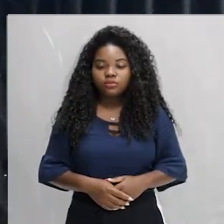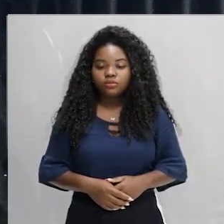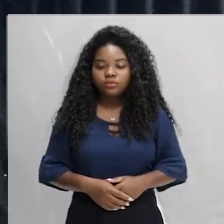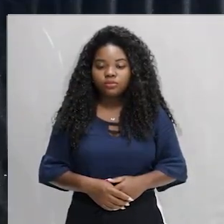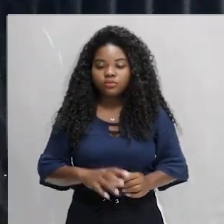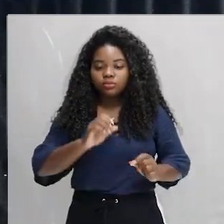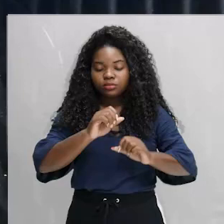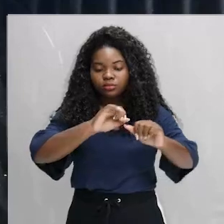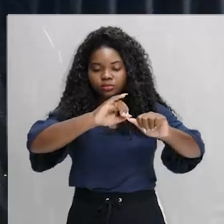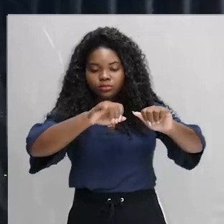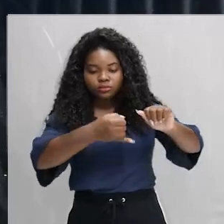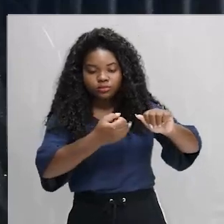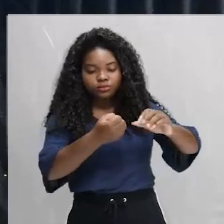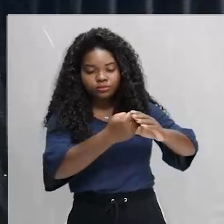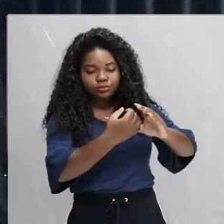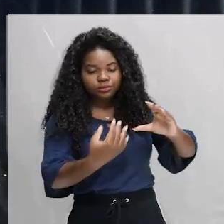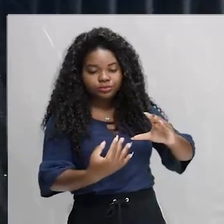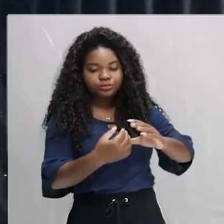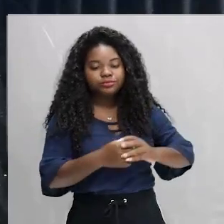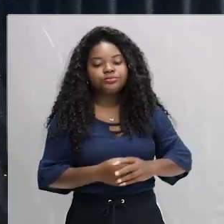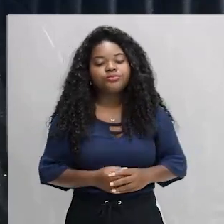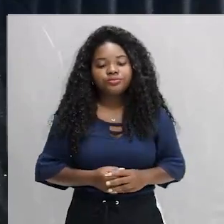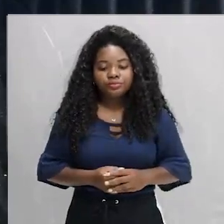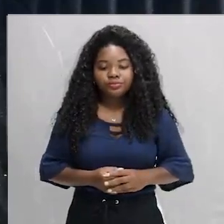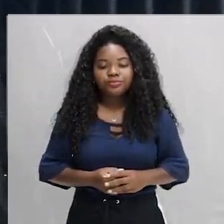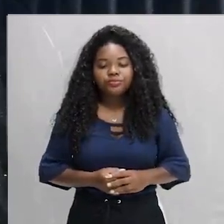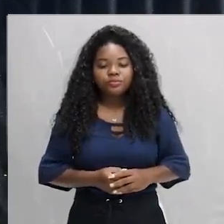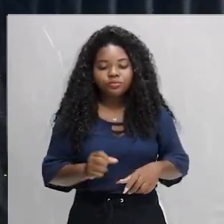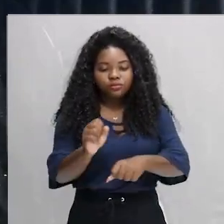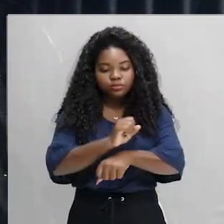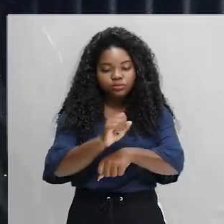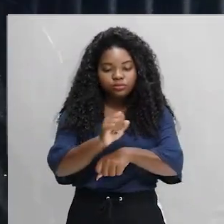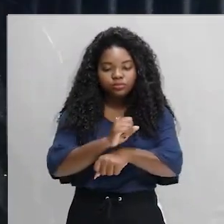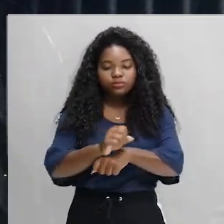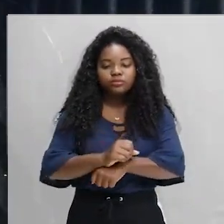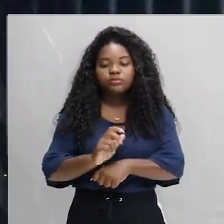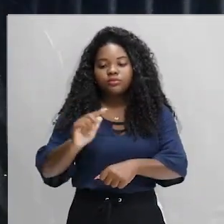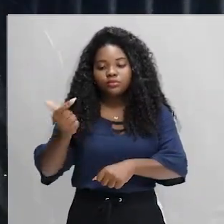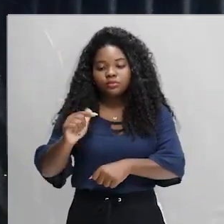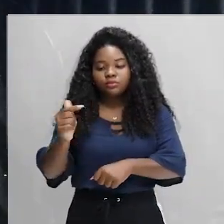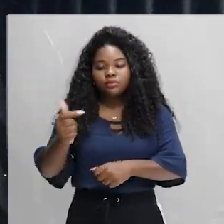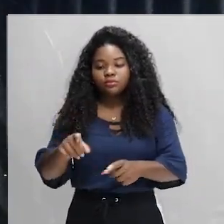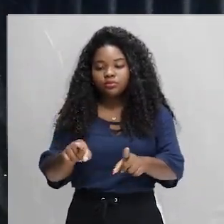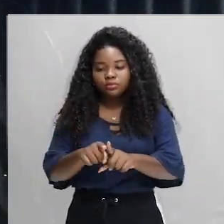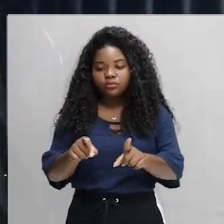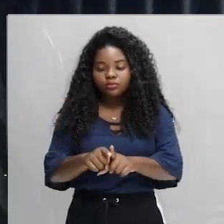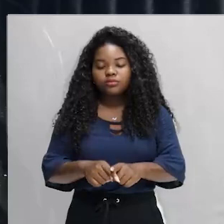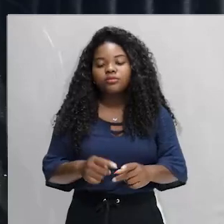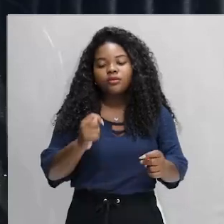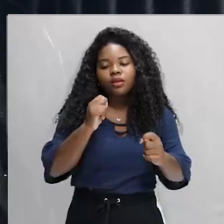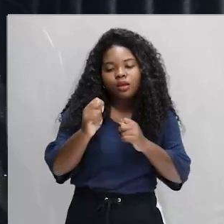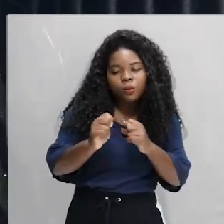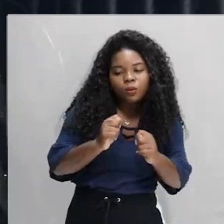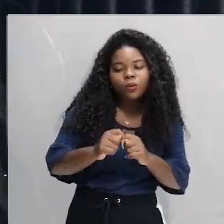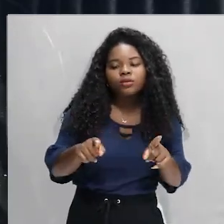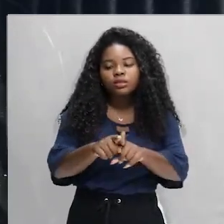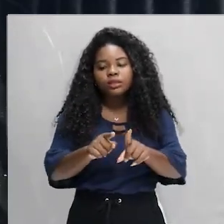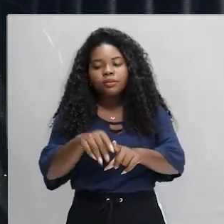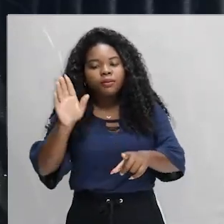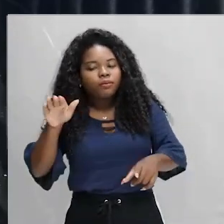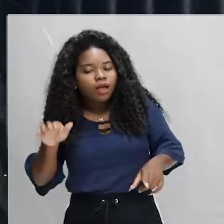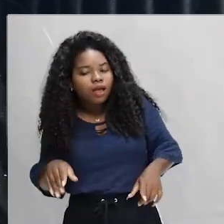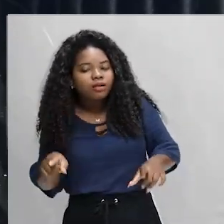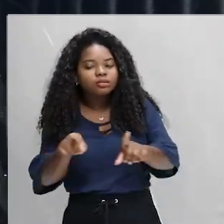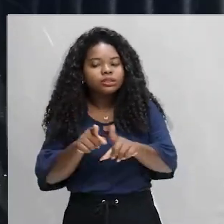um adjetivo, é uma característica para carros. E aqui temos outras. Econômicos,